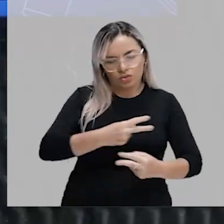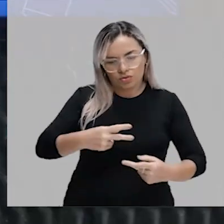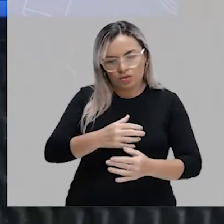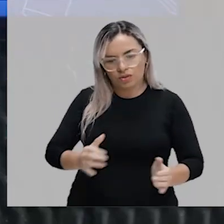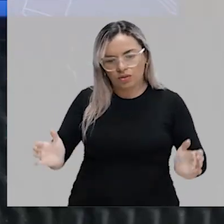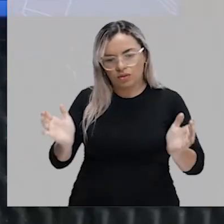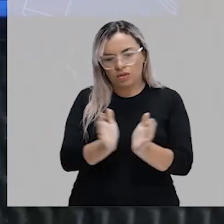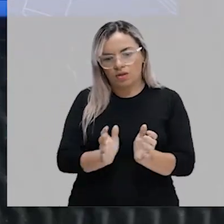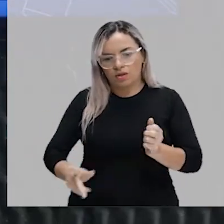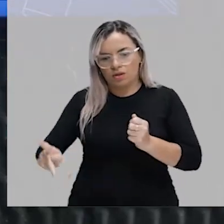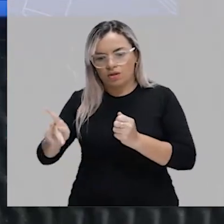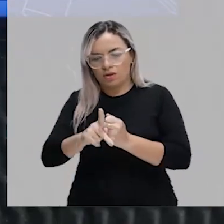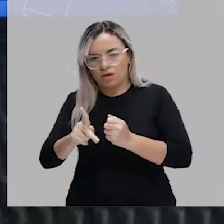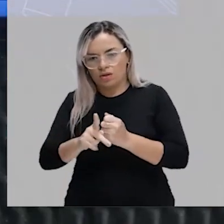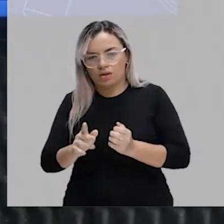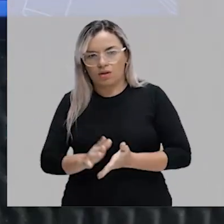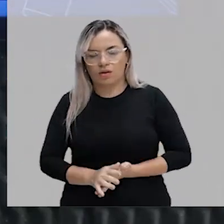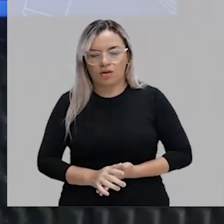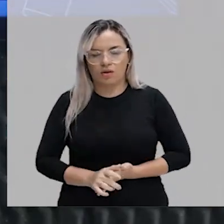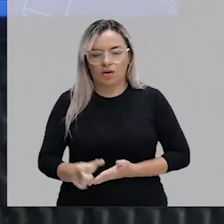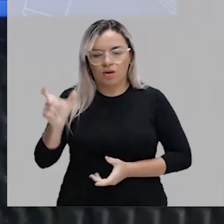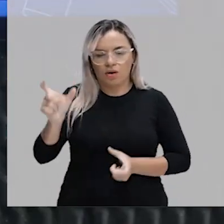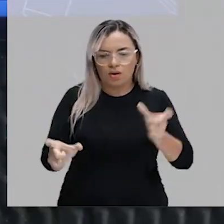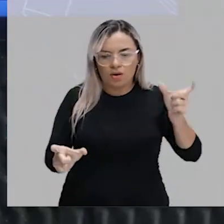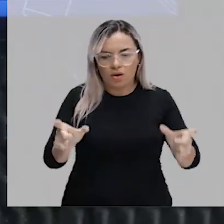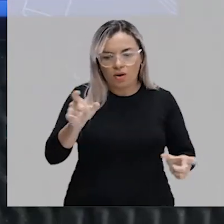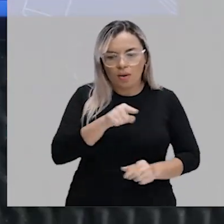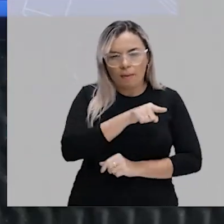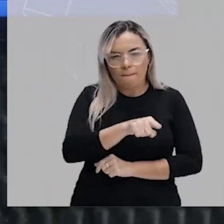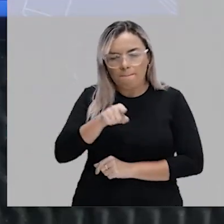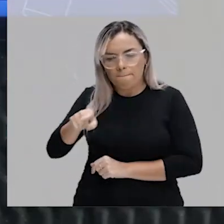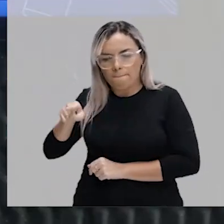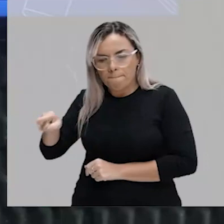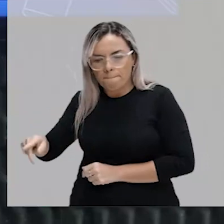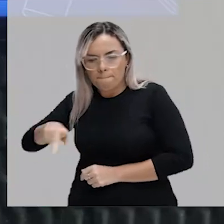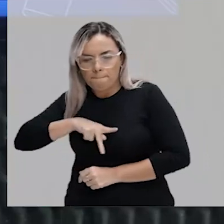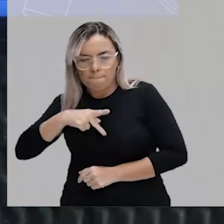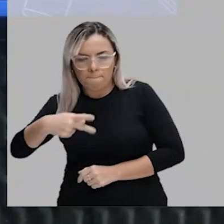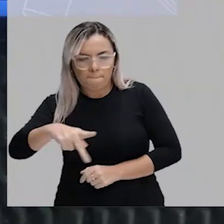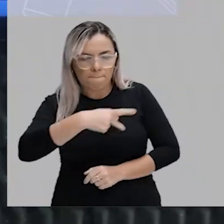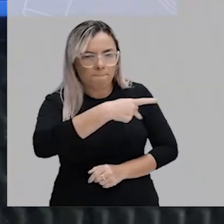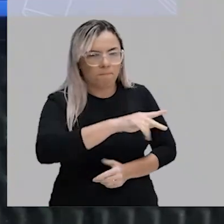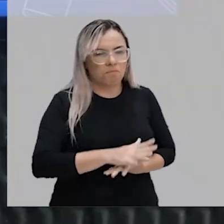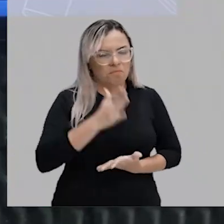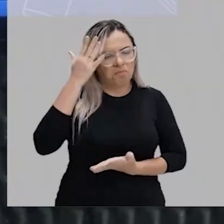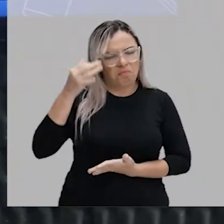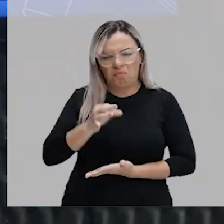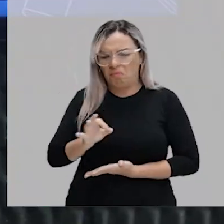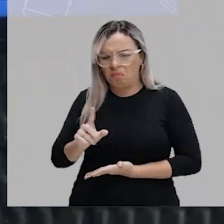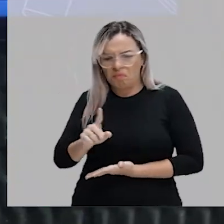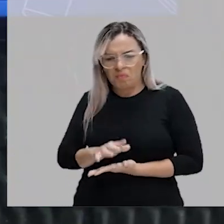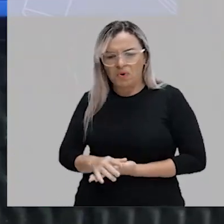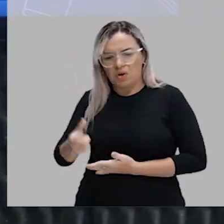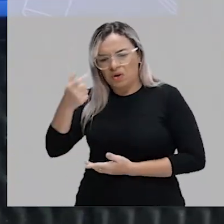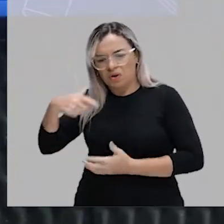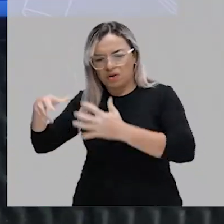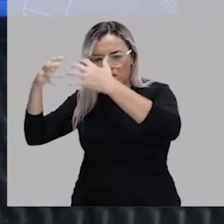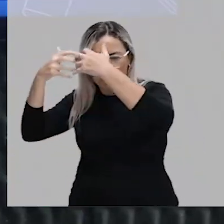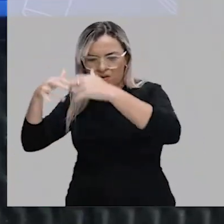pronomes pessoais, demonstrativos, possessivos, indefinidos, reflexivos,